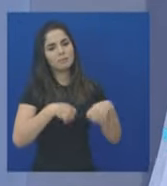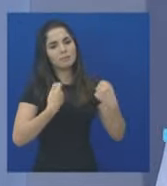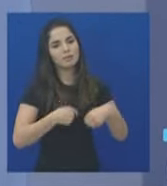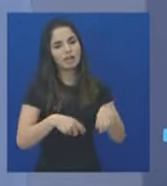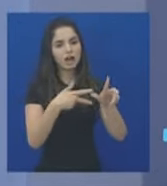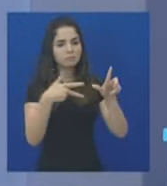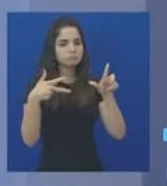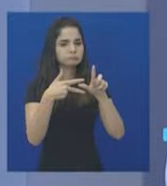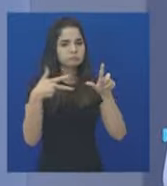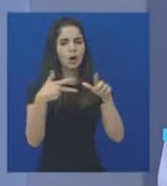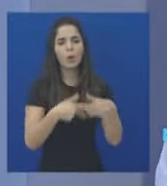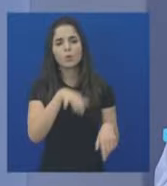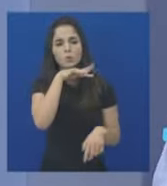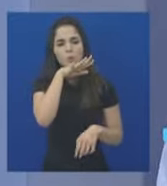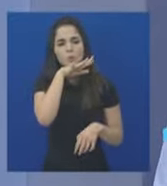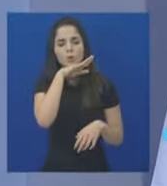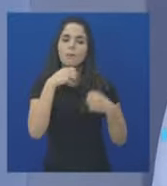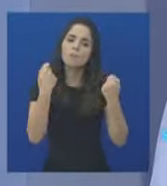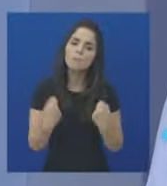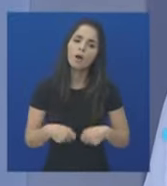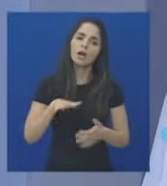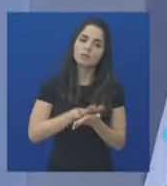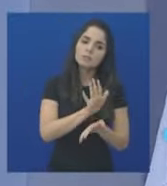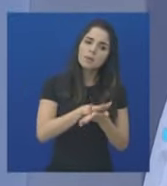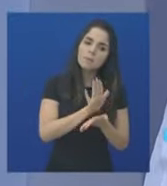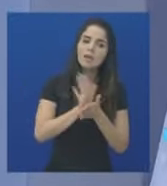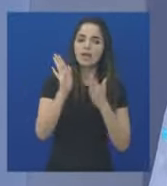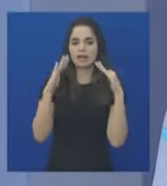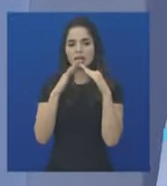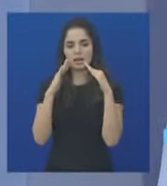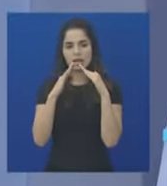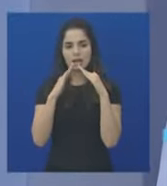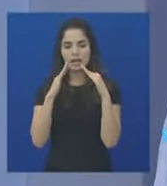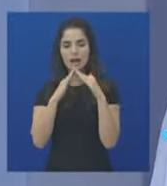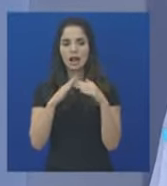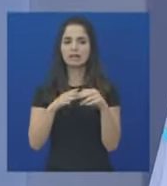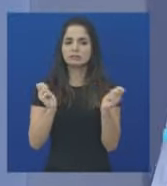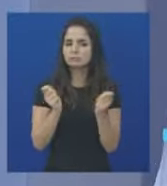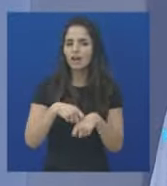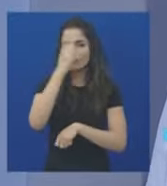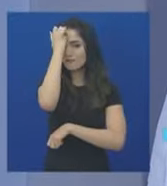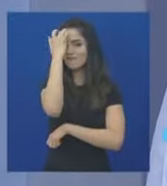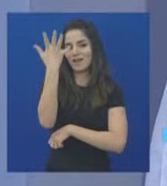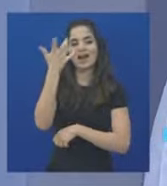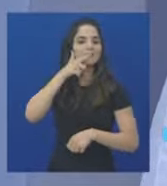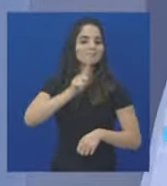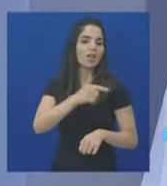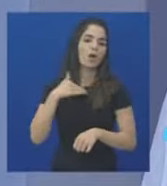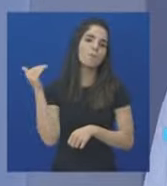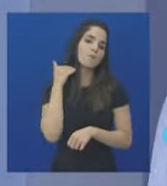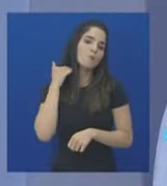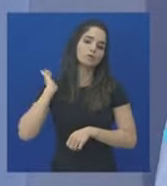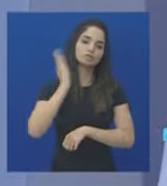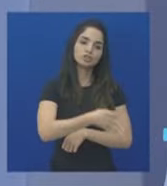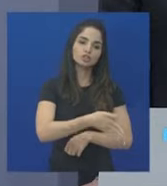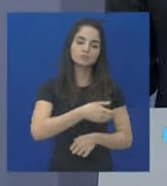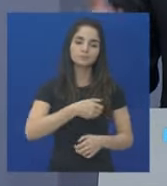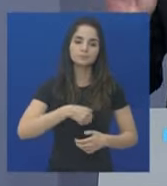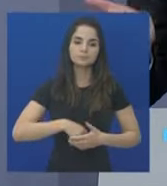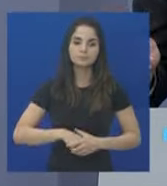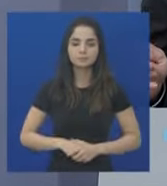uma coisa que você pode fazer em casa, imprimir em casa e você terá o seu carnê do IPTU e poderá se dirigir ao banco para fazer o pagamento.